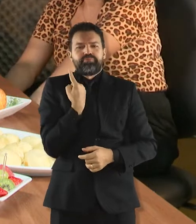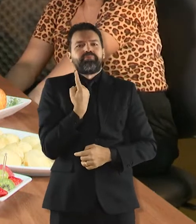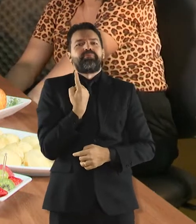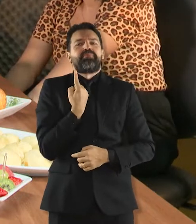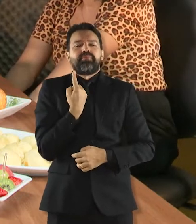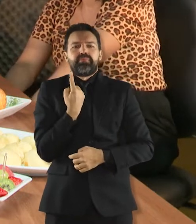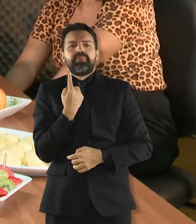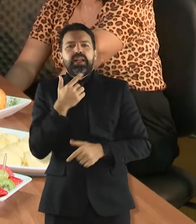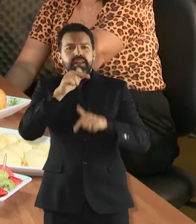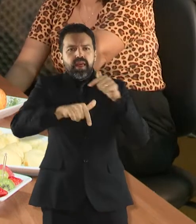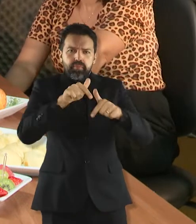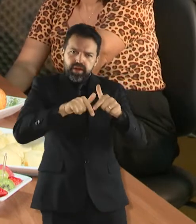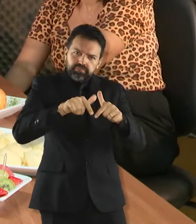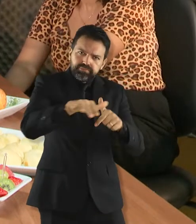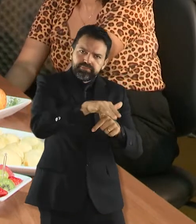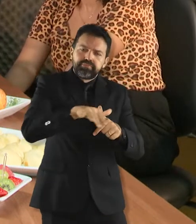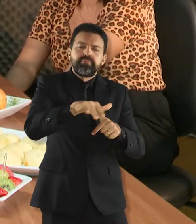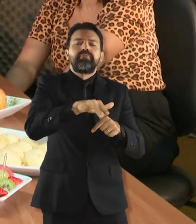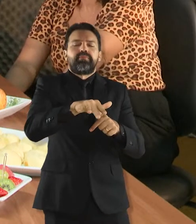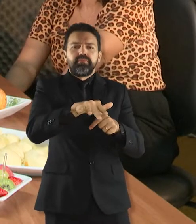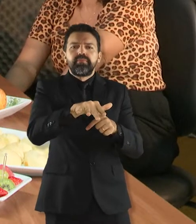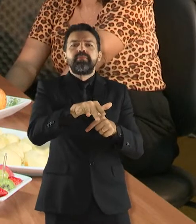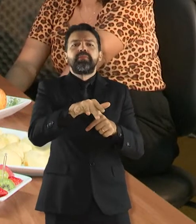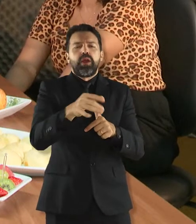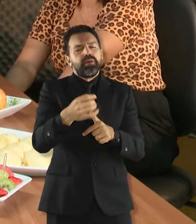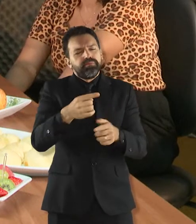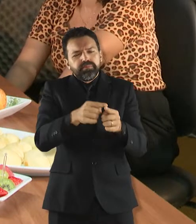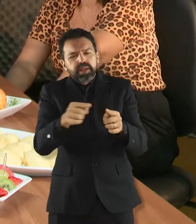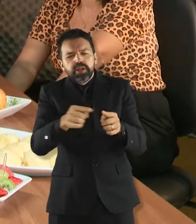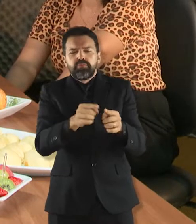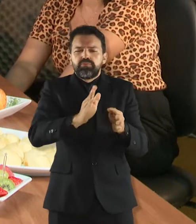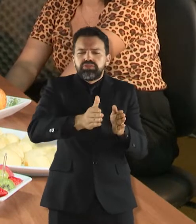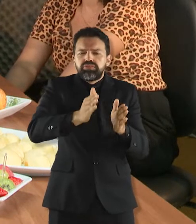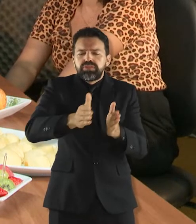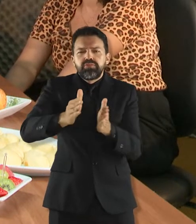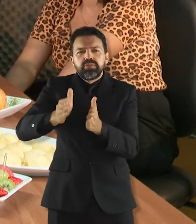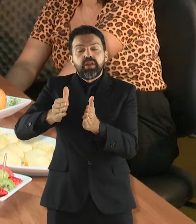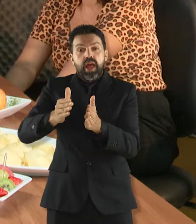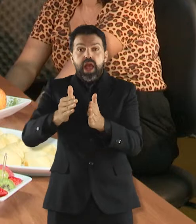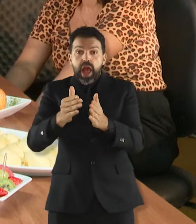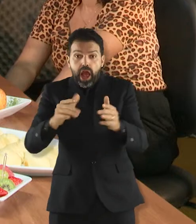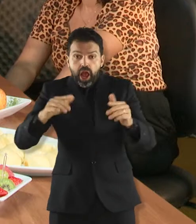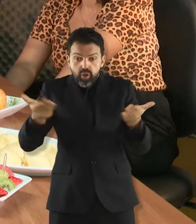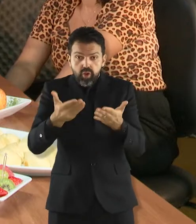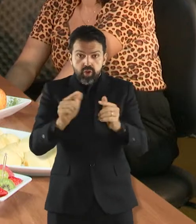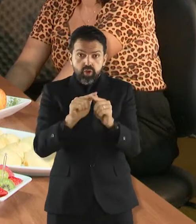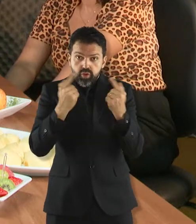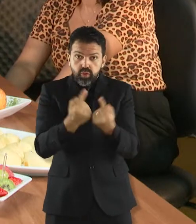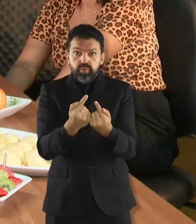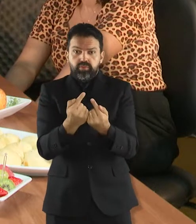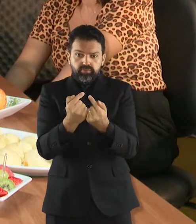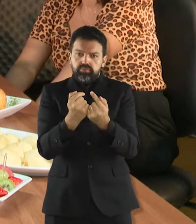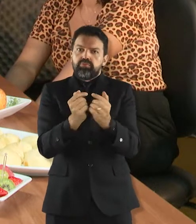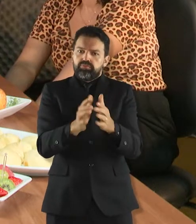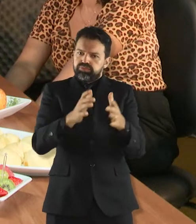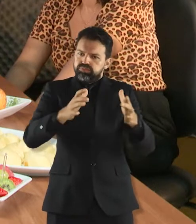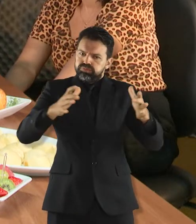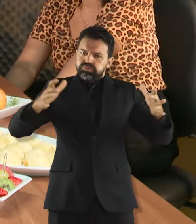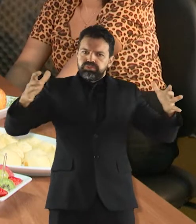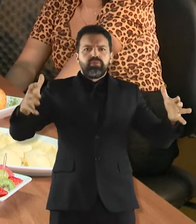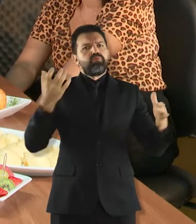apenas eu fiquei lá durante um bom tempo. A equipe cresceu, né? A equipe hoje é muito boa e está fazendo um trabalho